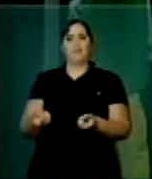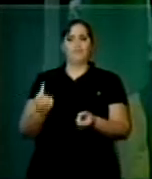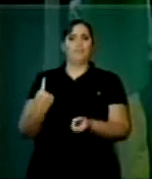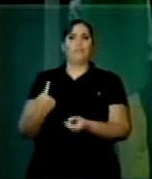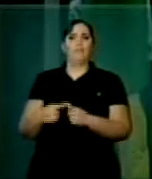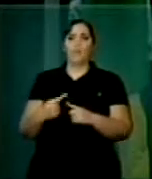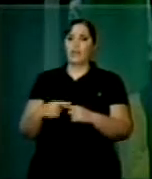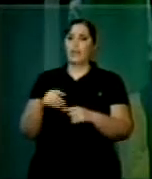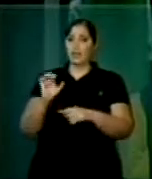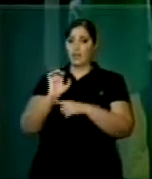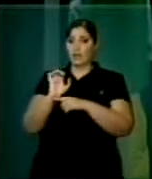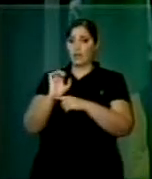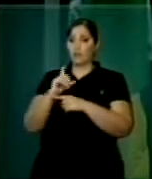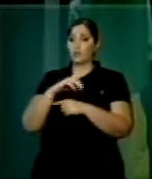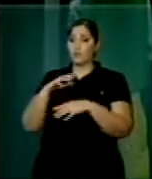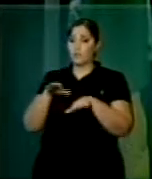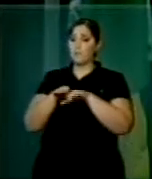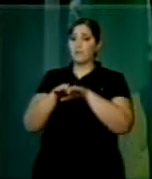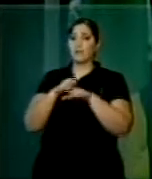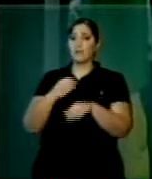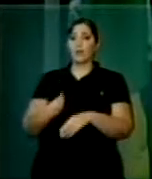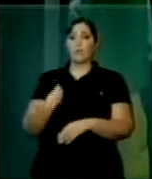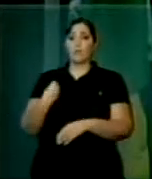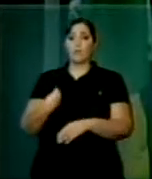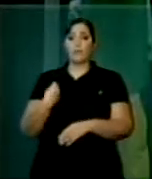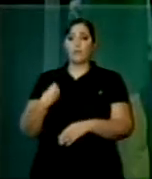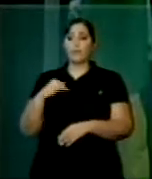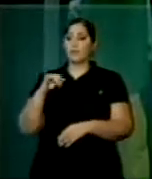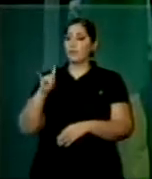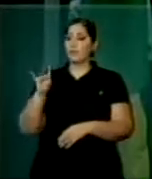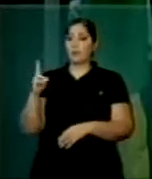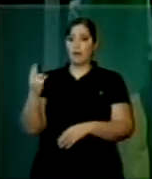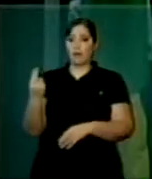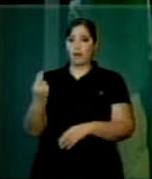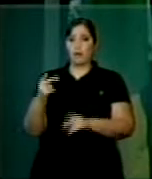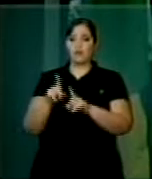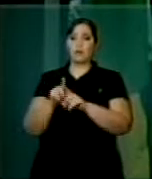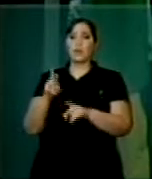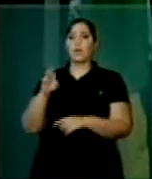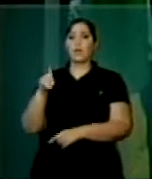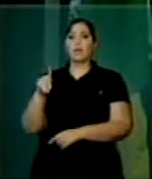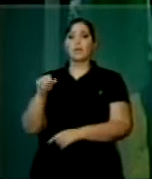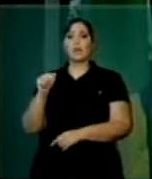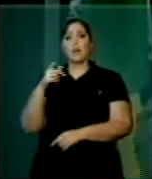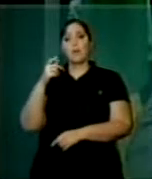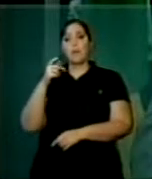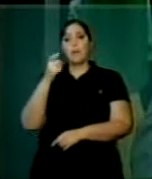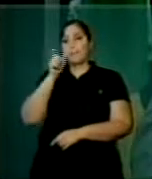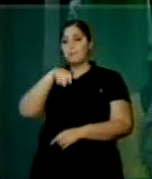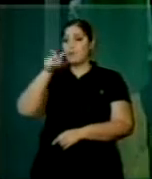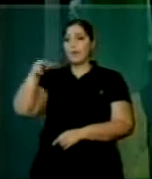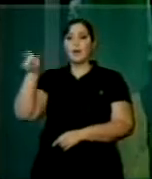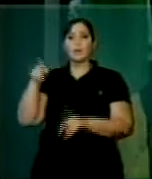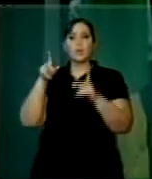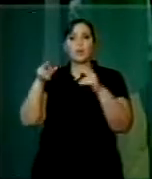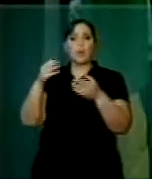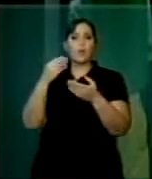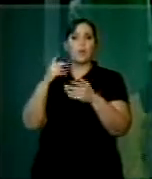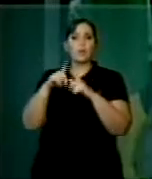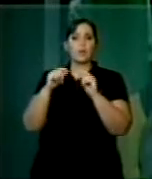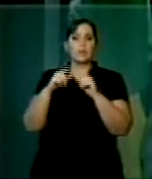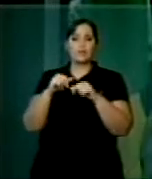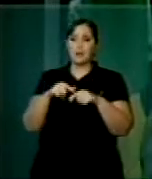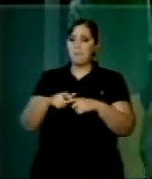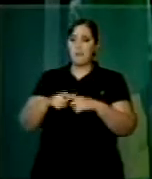que tem um padrão de vida e um IDH e uma renda per capita como Brasília, muito maior